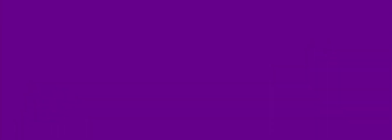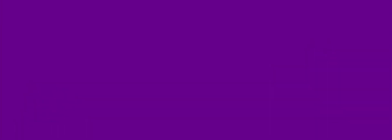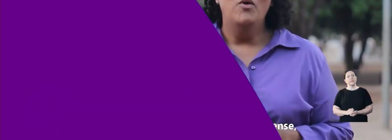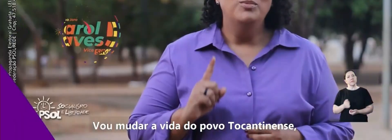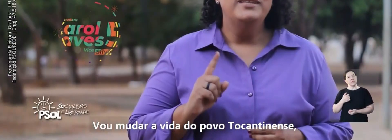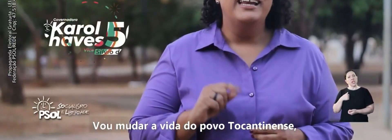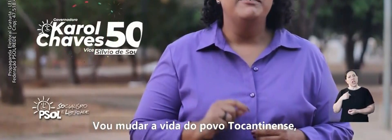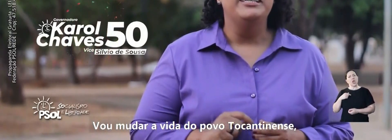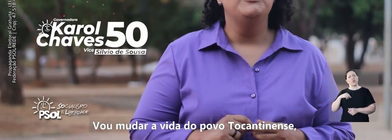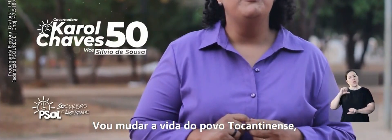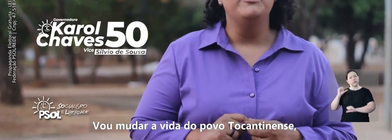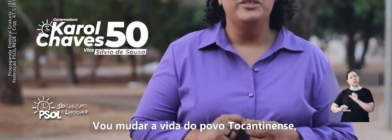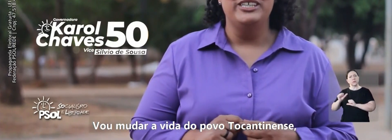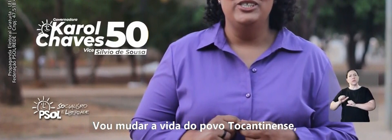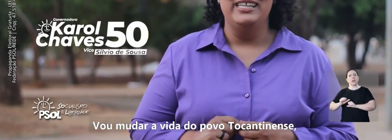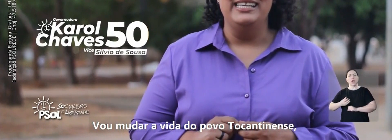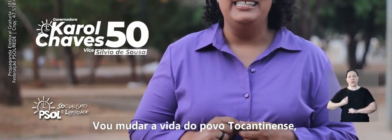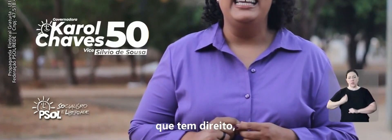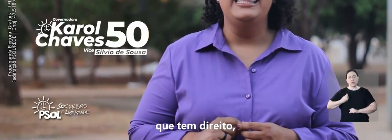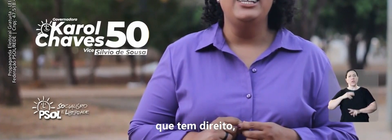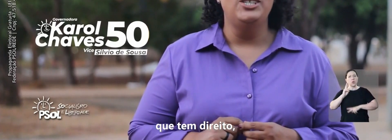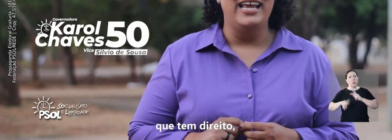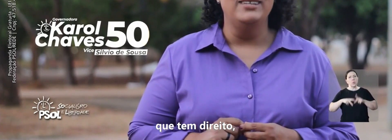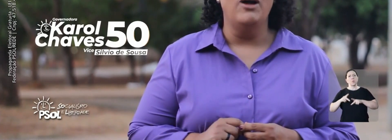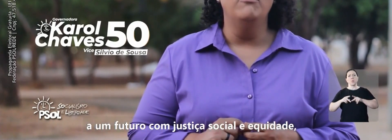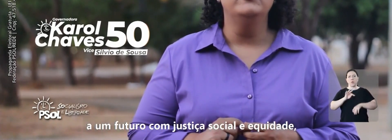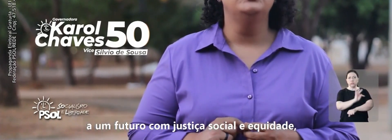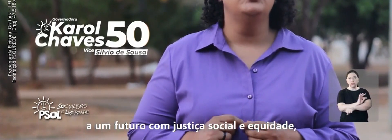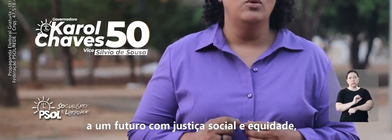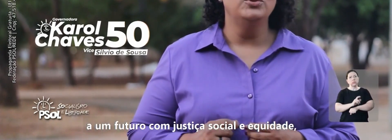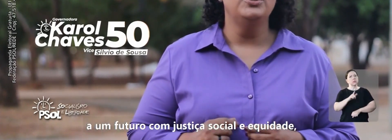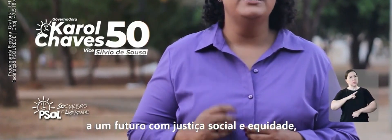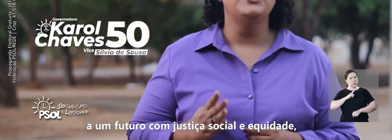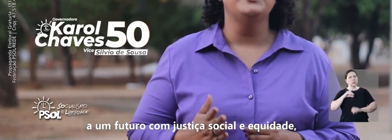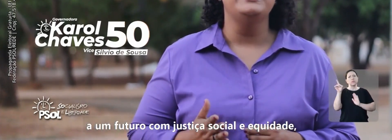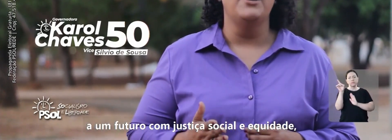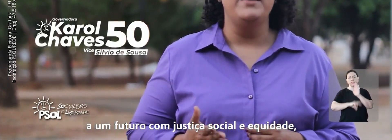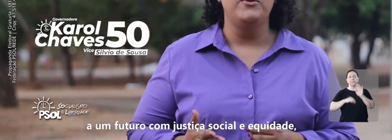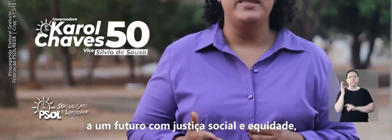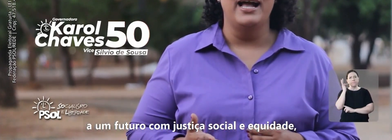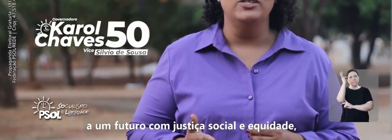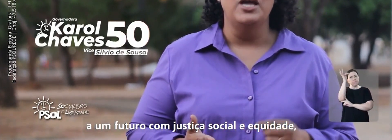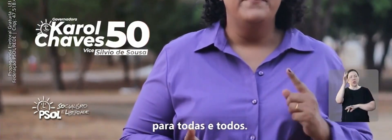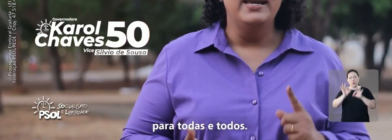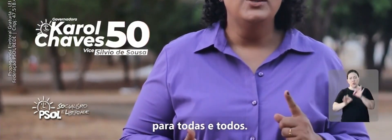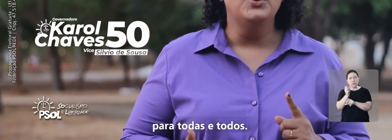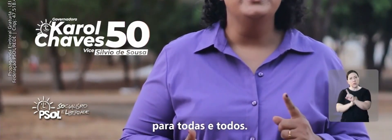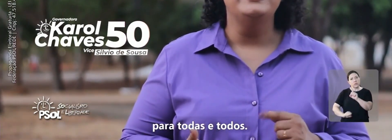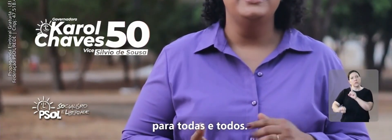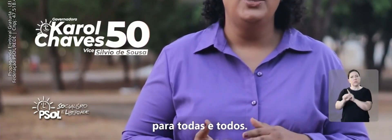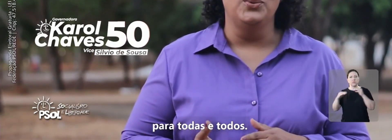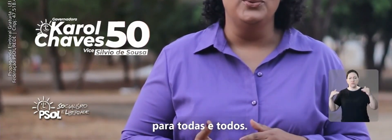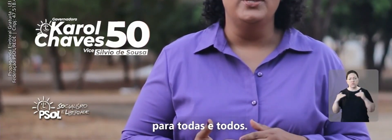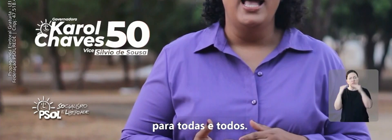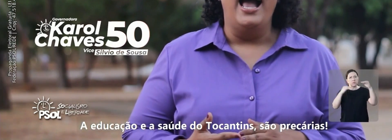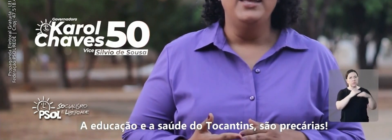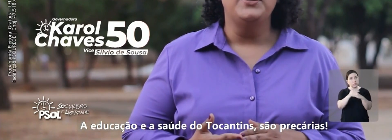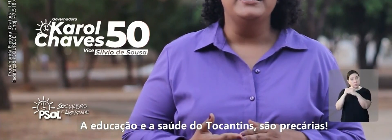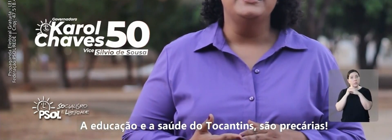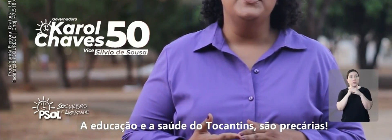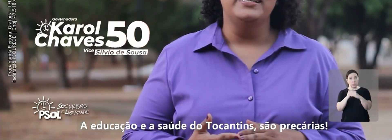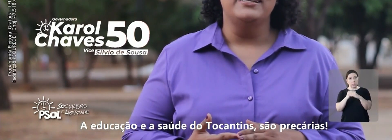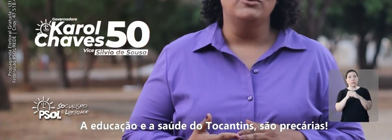Bom mudar a vida do povo tocantinense que tem direito a um futuro com justiça social e equidade para todas e todos. A